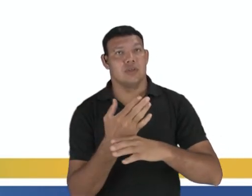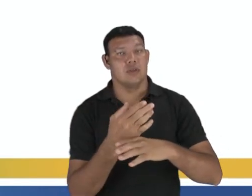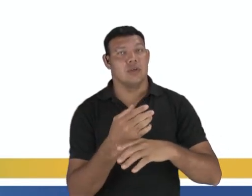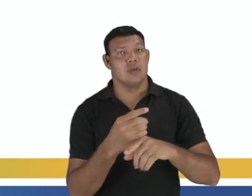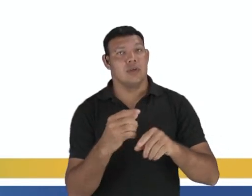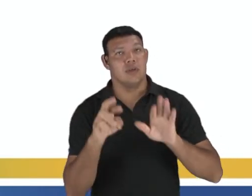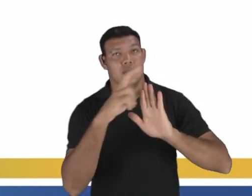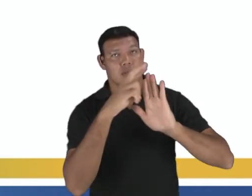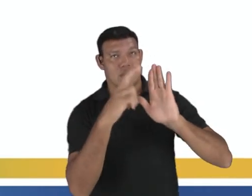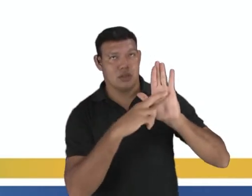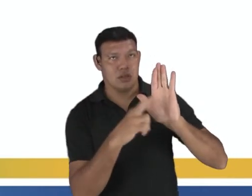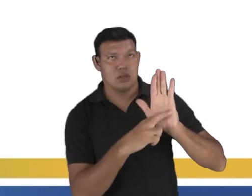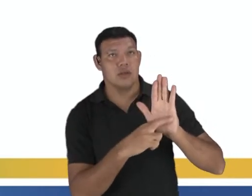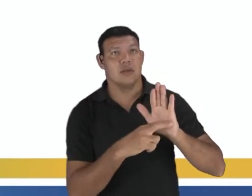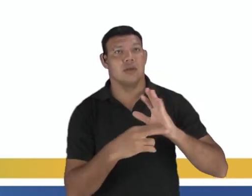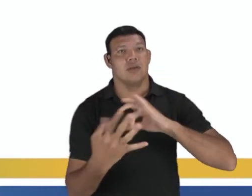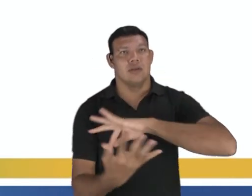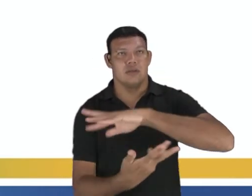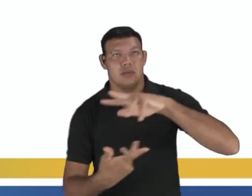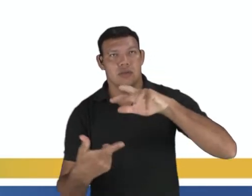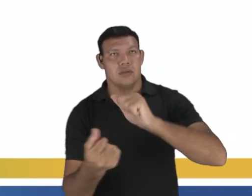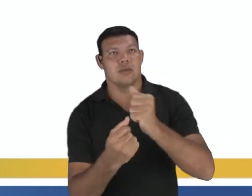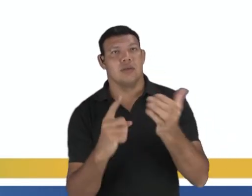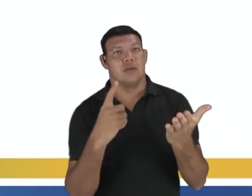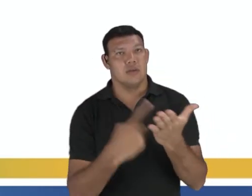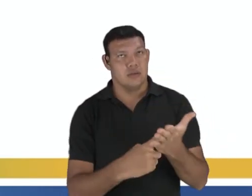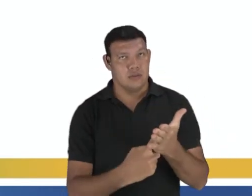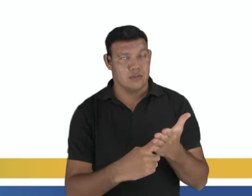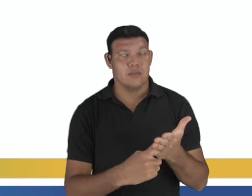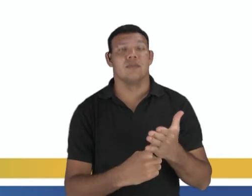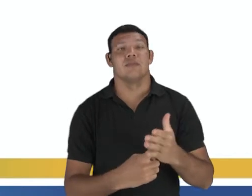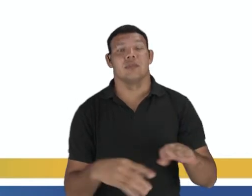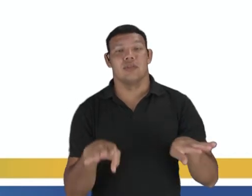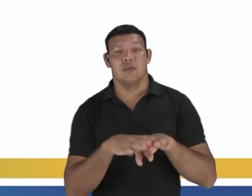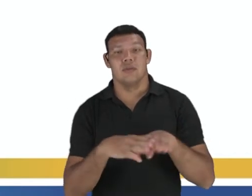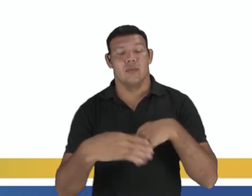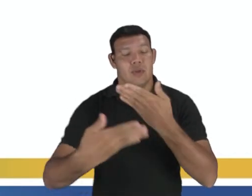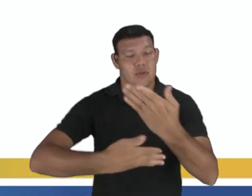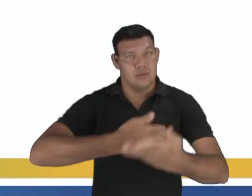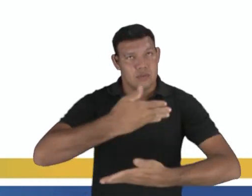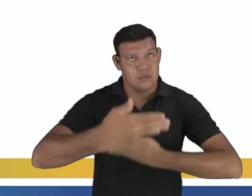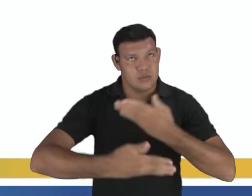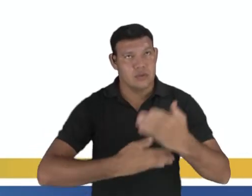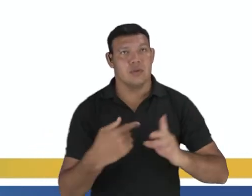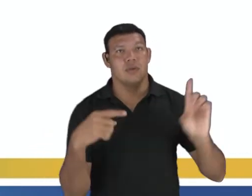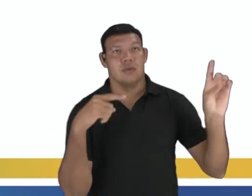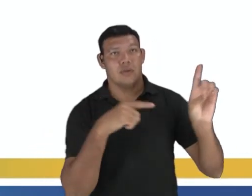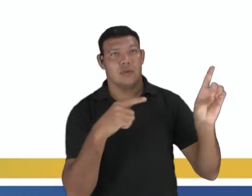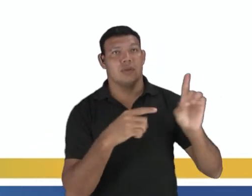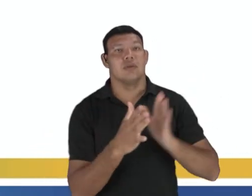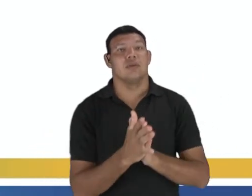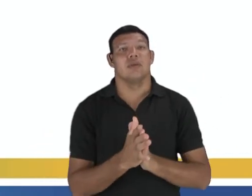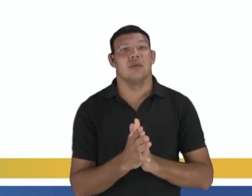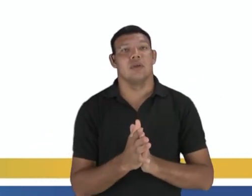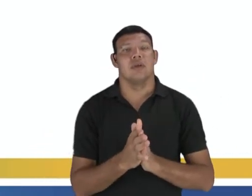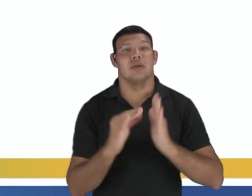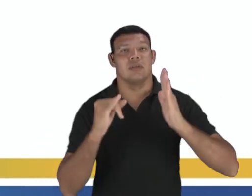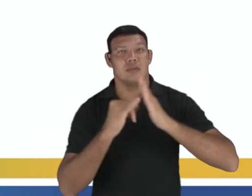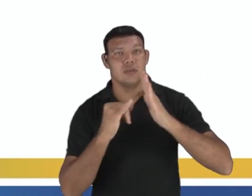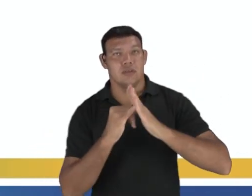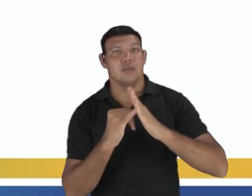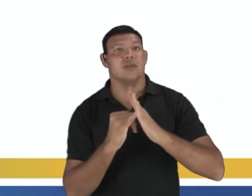convencionais ou consuetudinárias? D. Em alguns casos, essas organizações podem adquirir